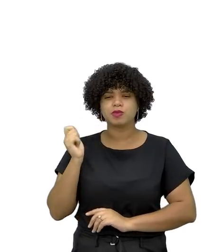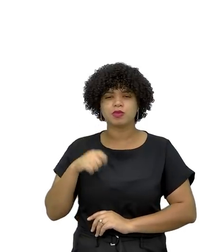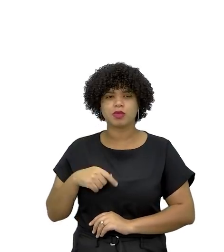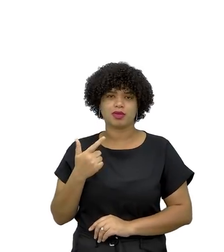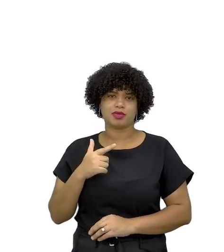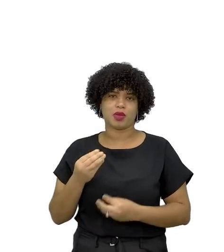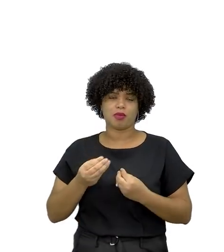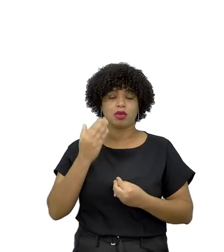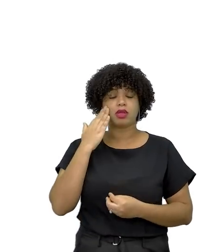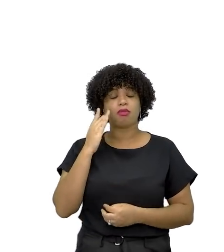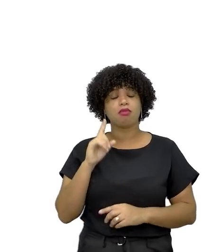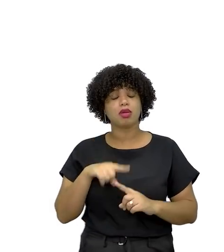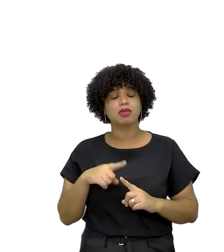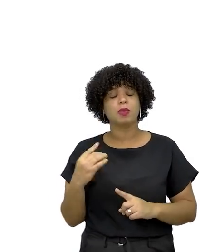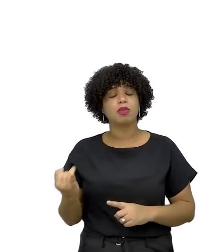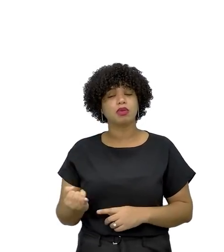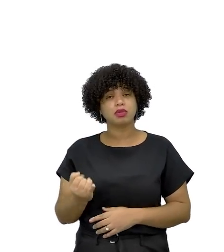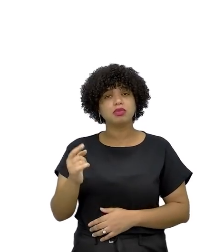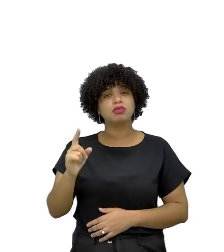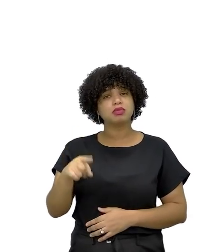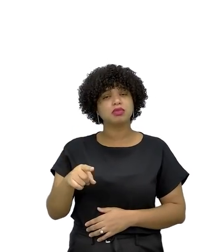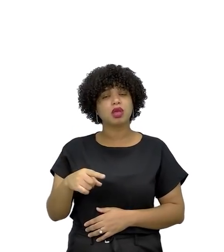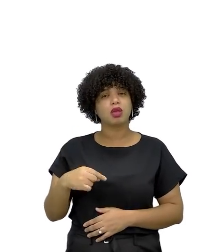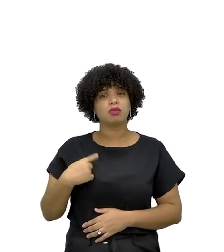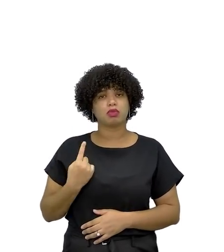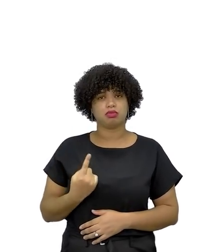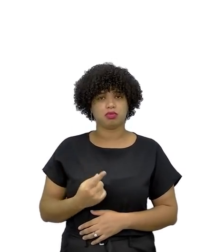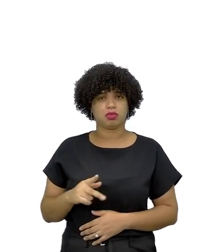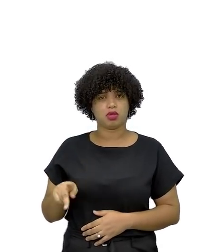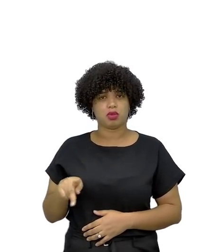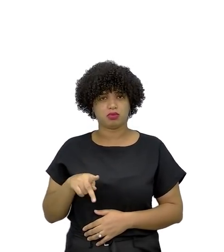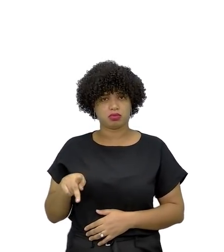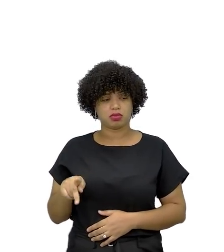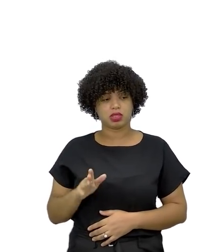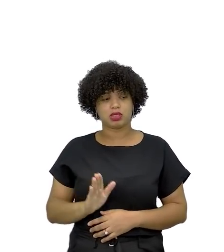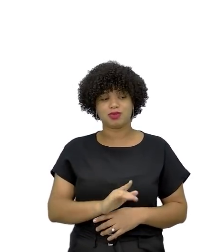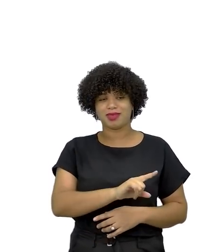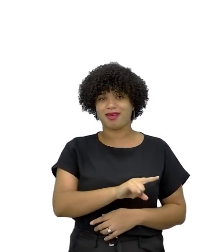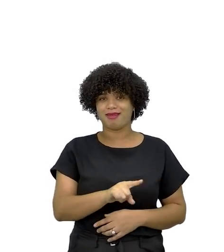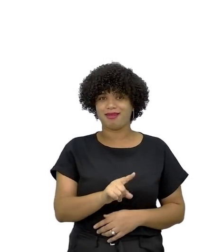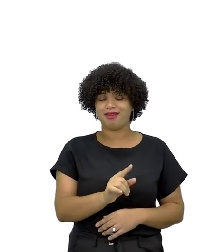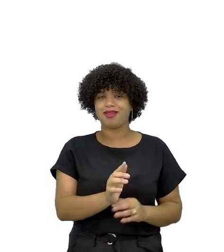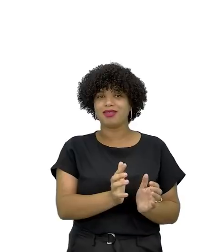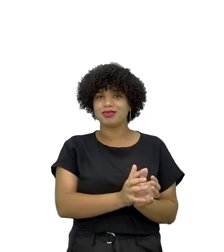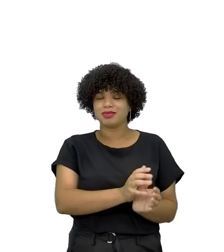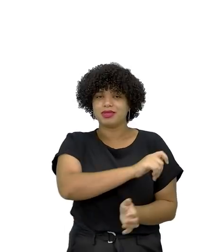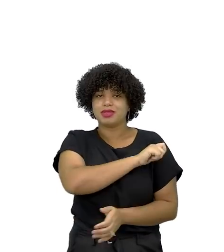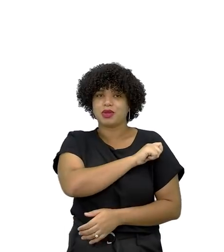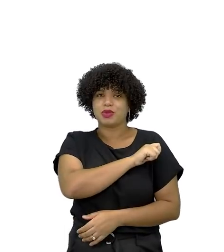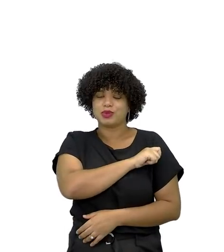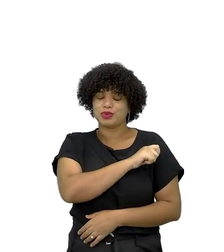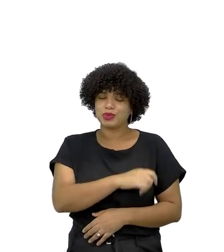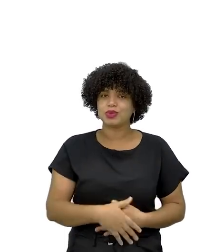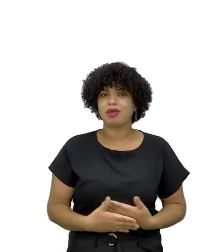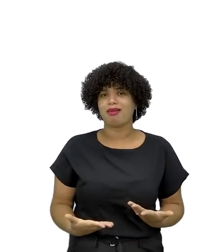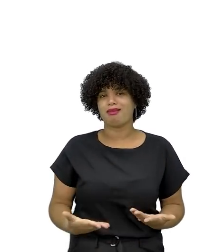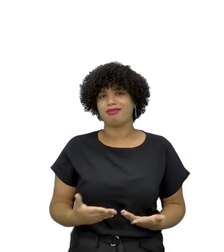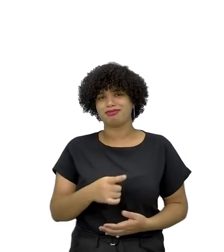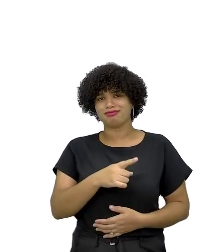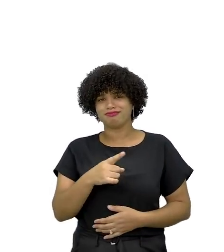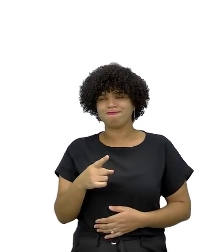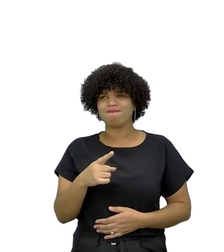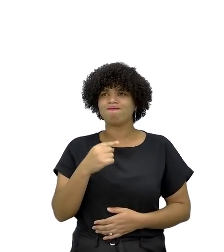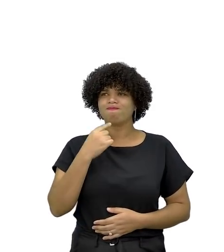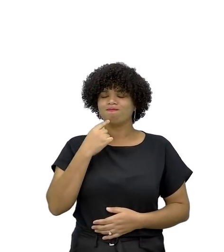Nosso papel é fundamental nesse percurso desse projeto, né, o quanto é